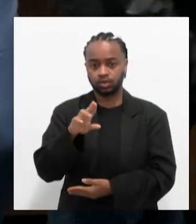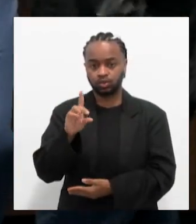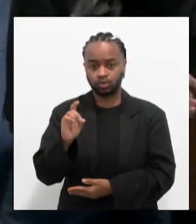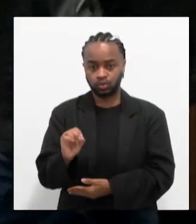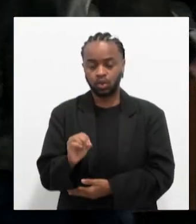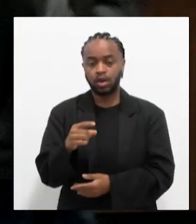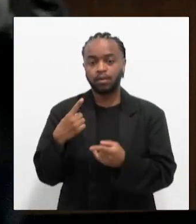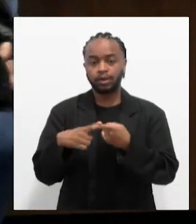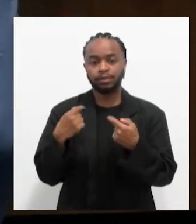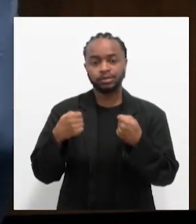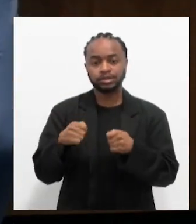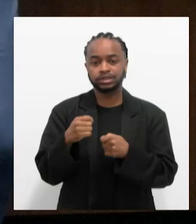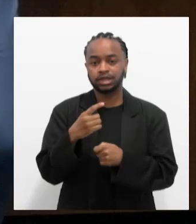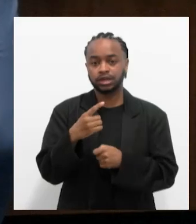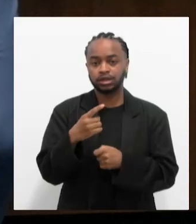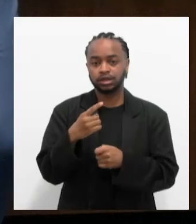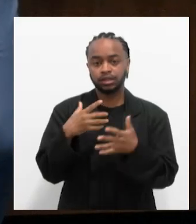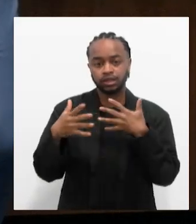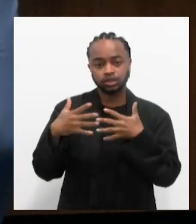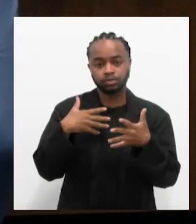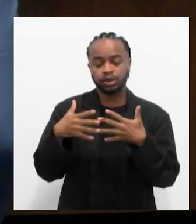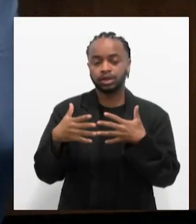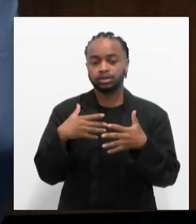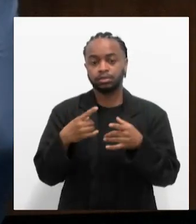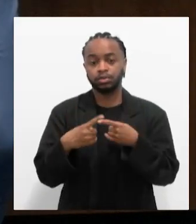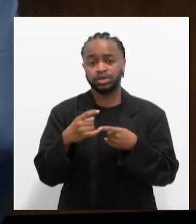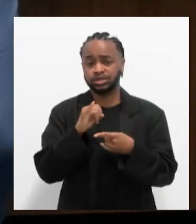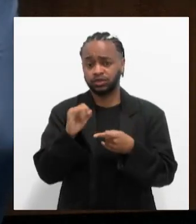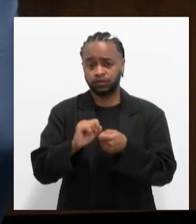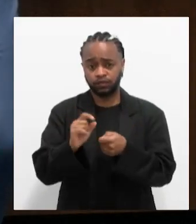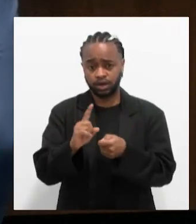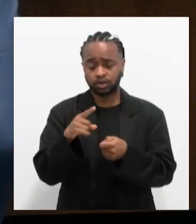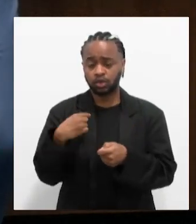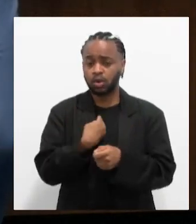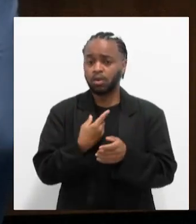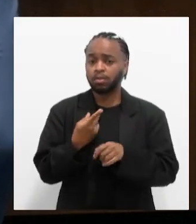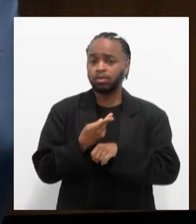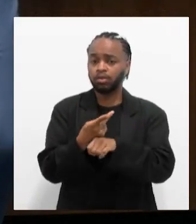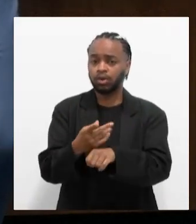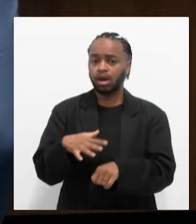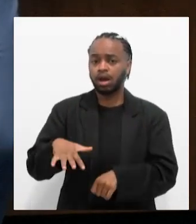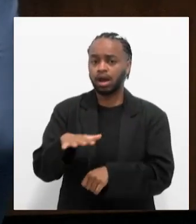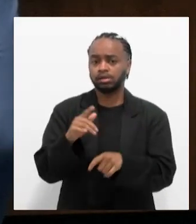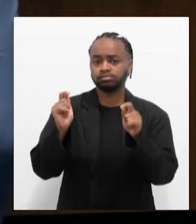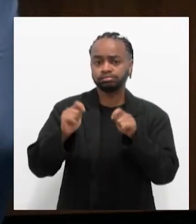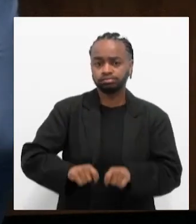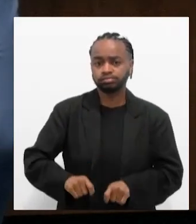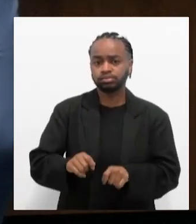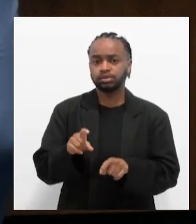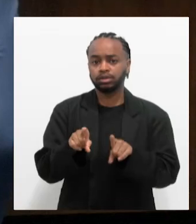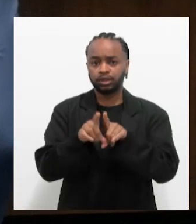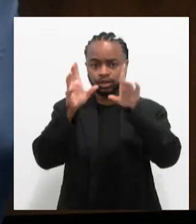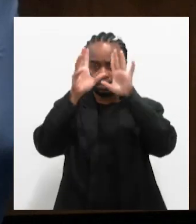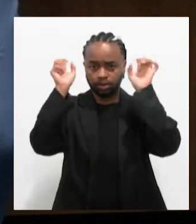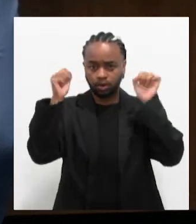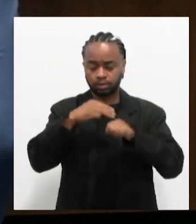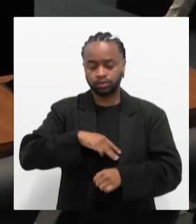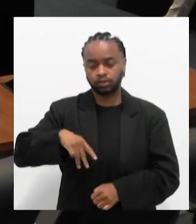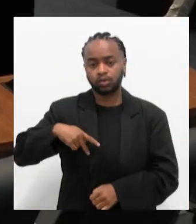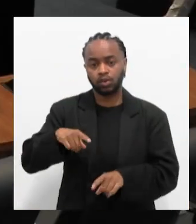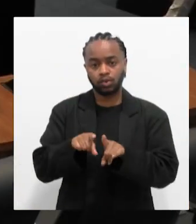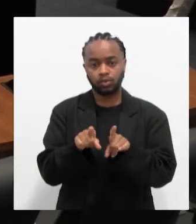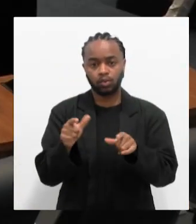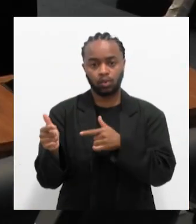tenha total transparência. Senão, nós vamos buscar os órgãos competentes, além do Tribunal, o Ministério Público, entre outros. Muito obrigado, presidente.